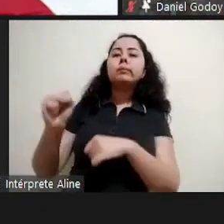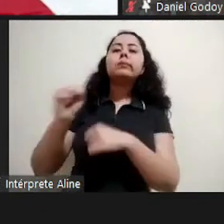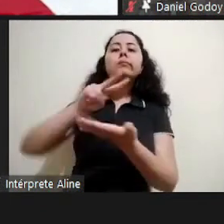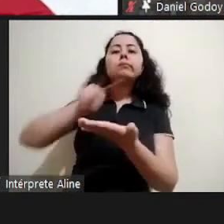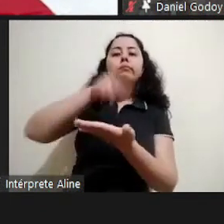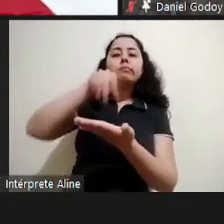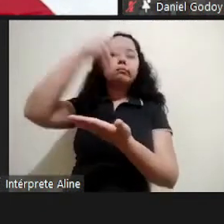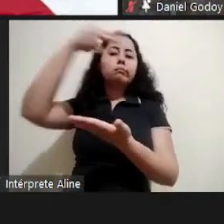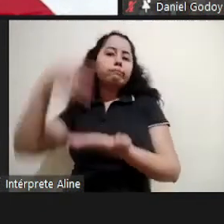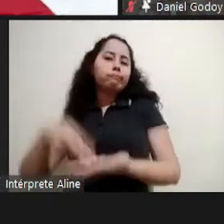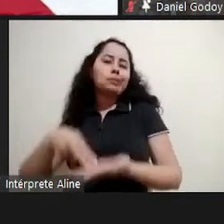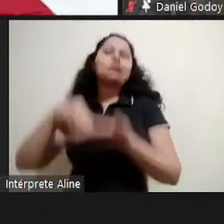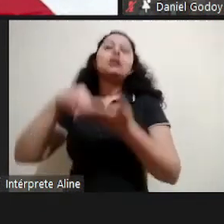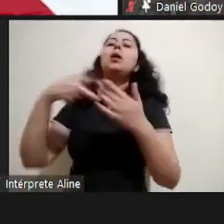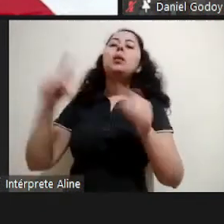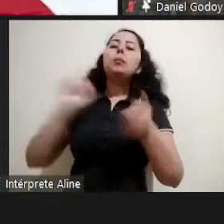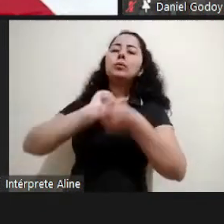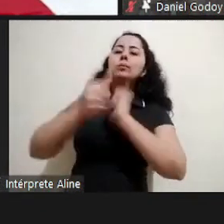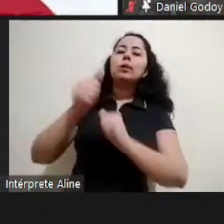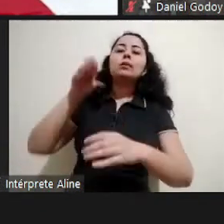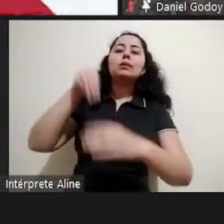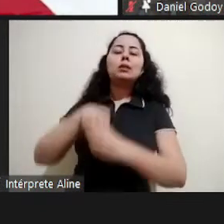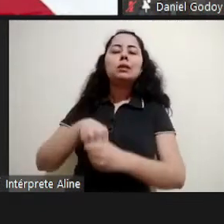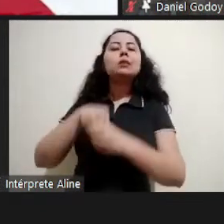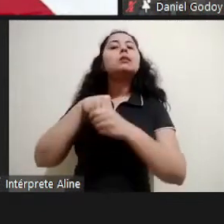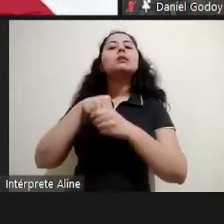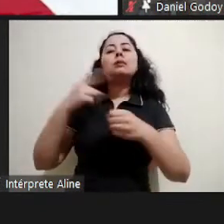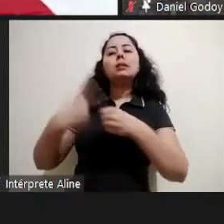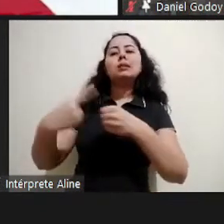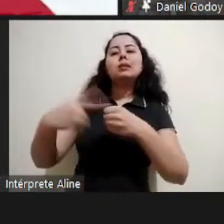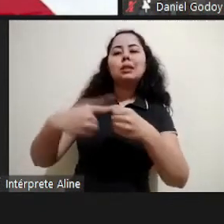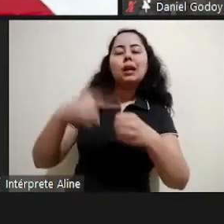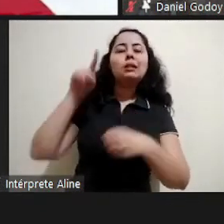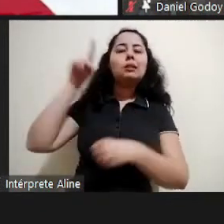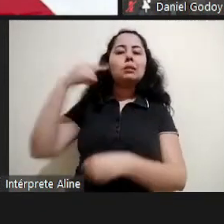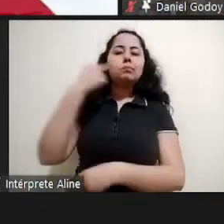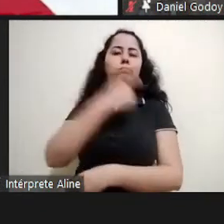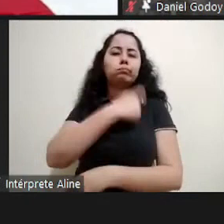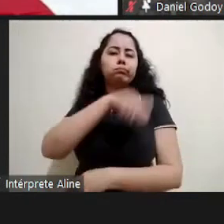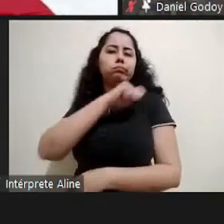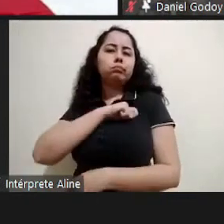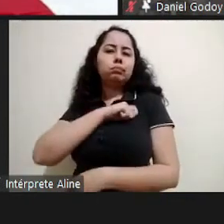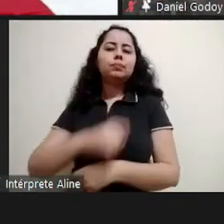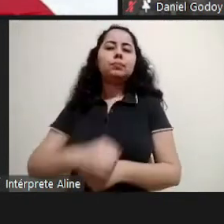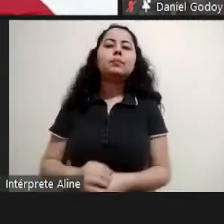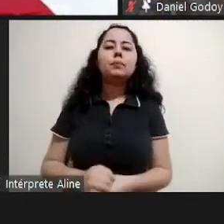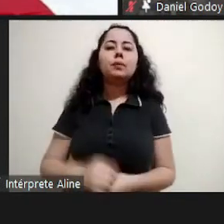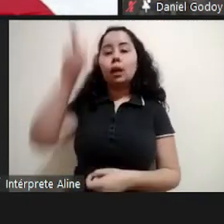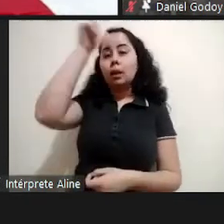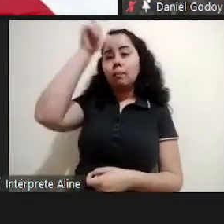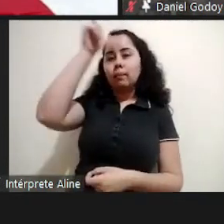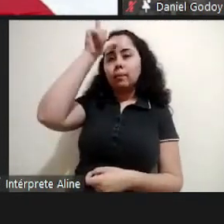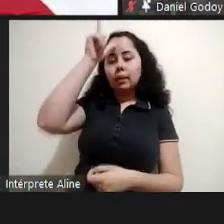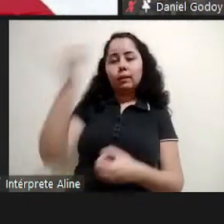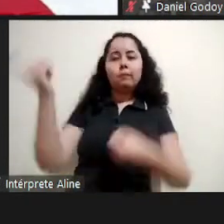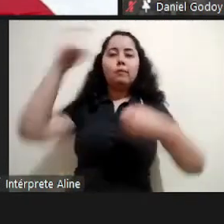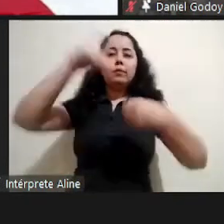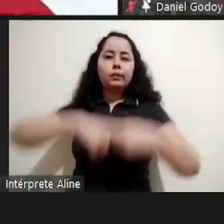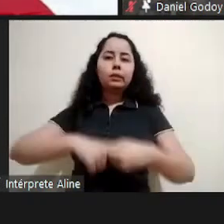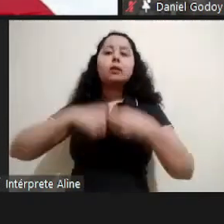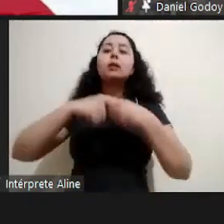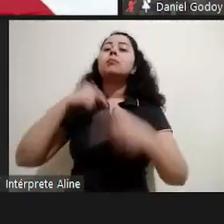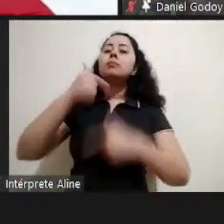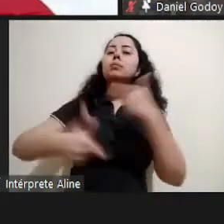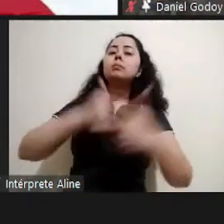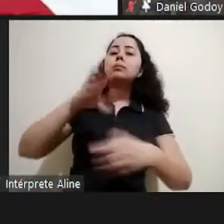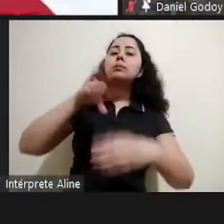de Esportes da cidade de Colônia, na Alemanha. Ao retornar às atividades acadêmicas na UFJF, no